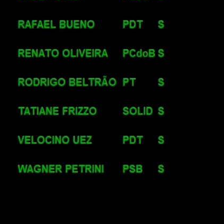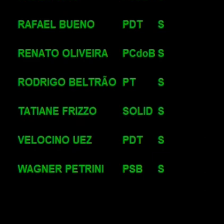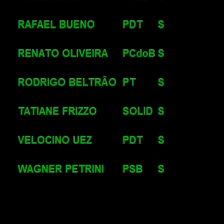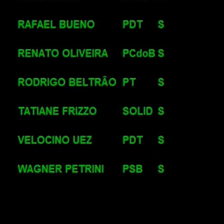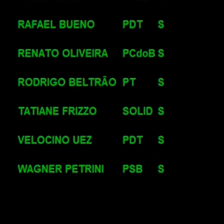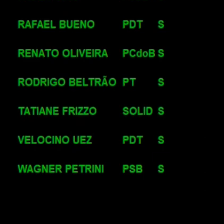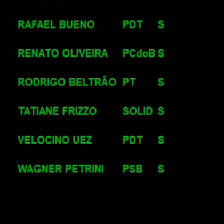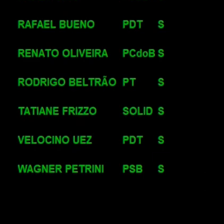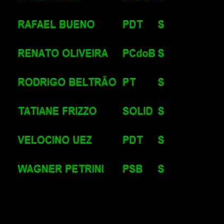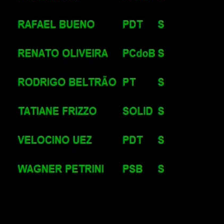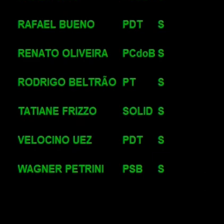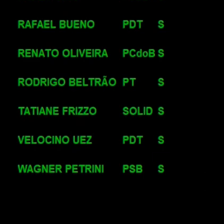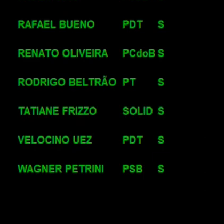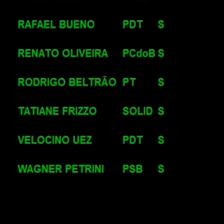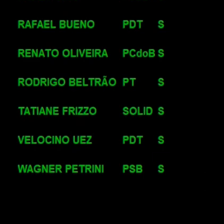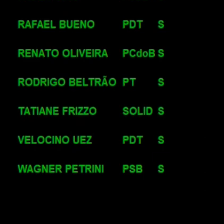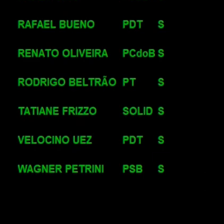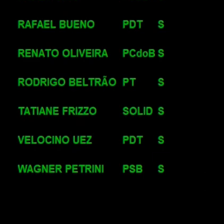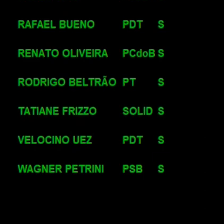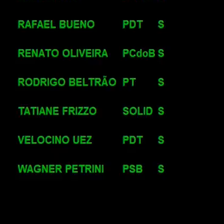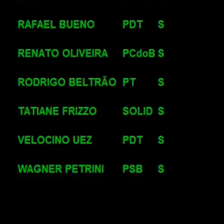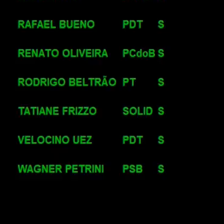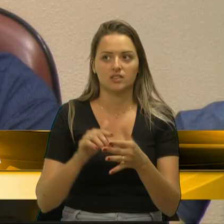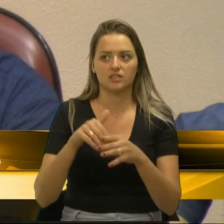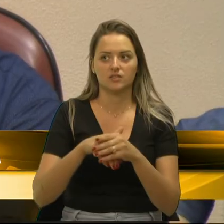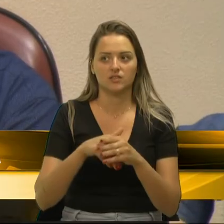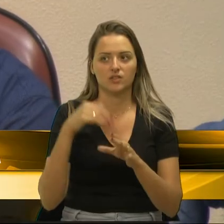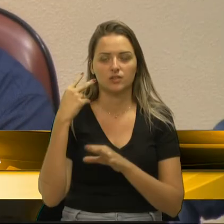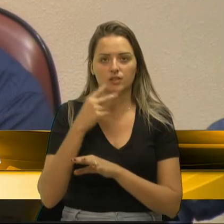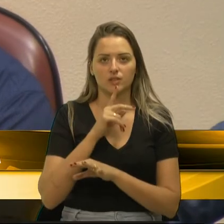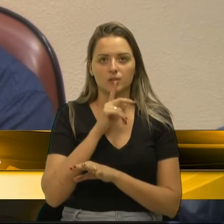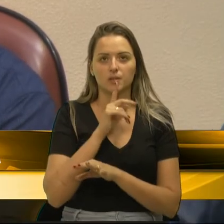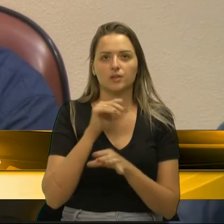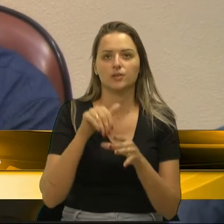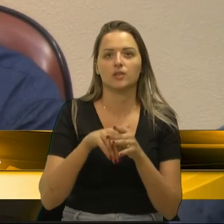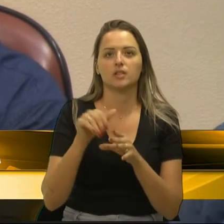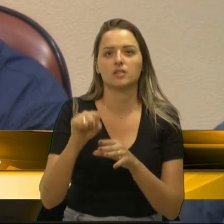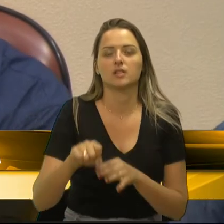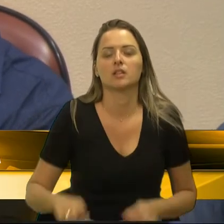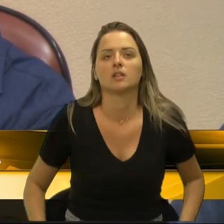Encerrado o registro dos votos, vereador Alberto Menegucci vota favorável.